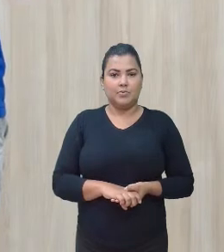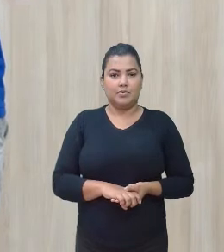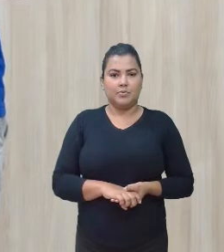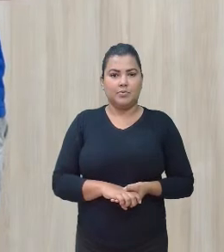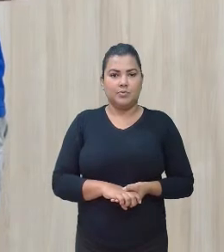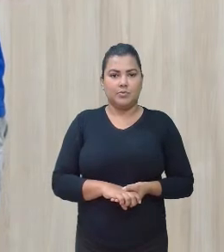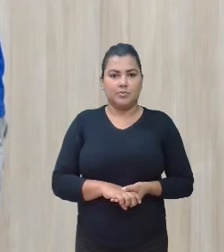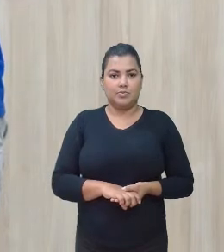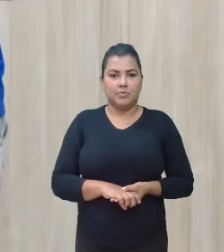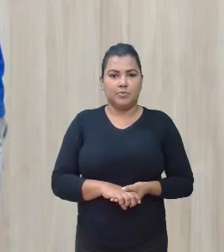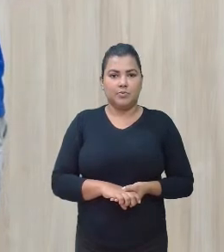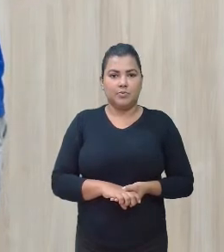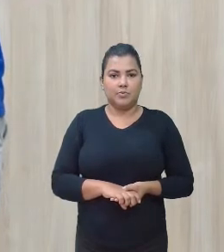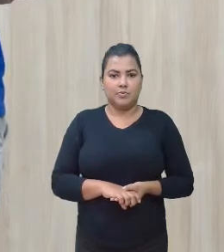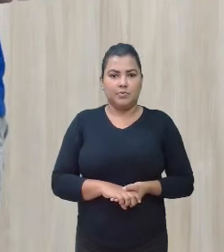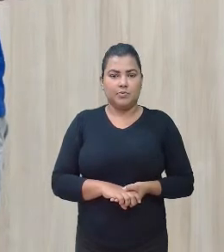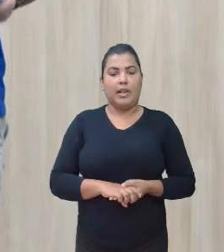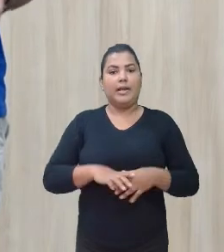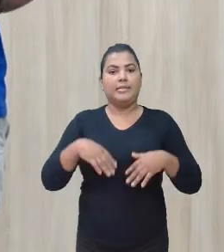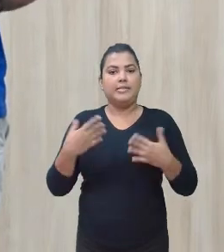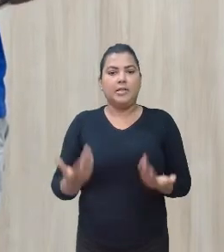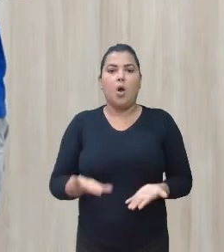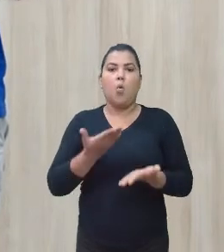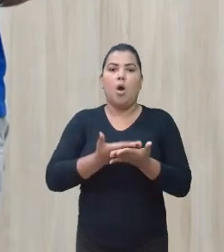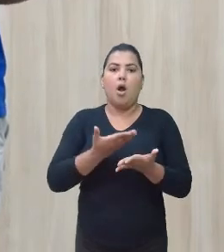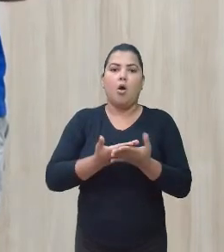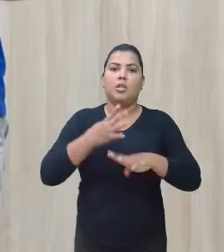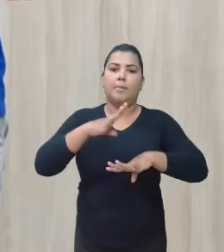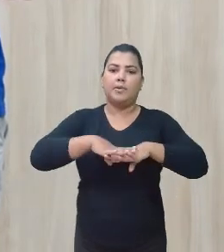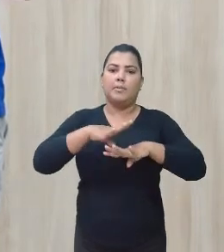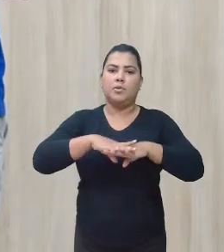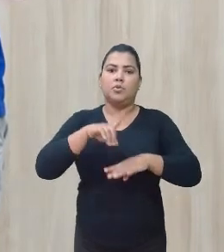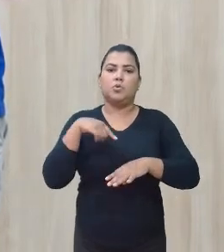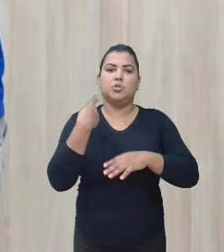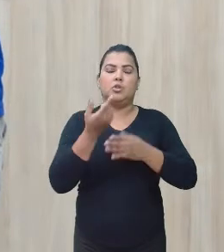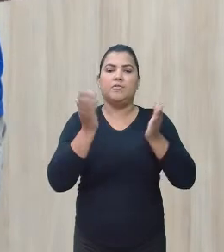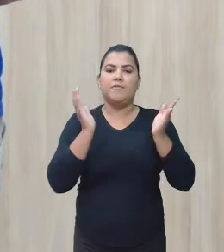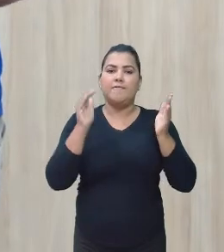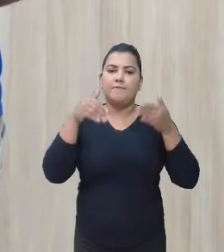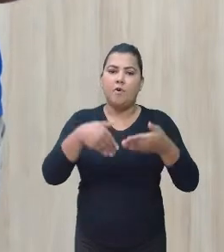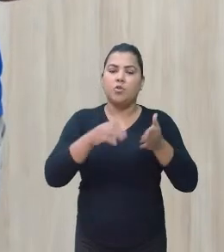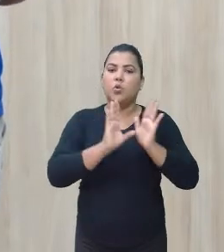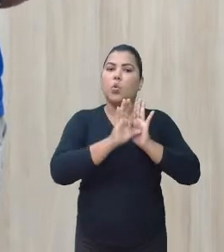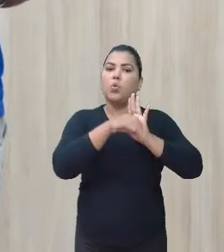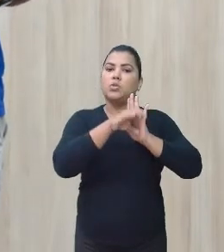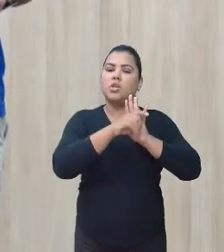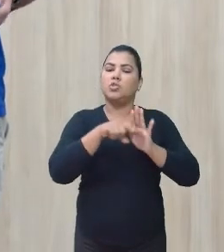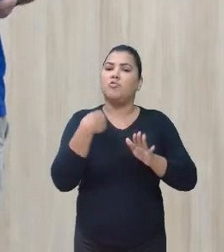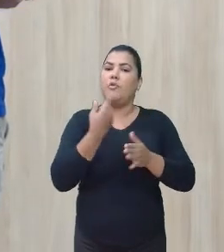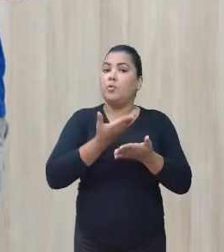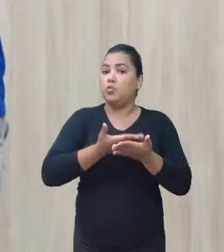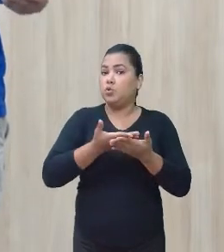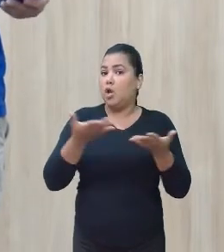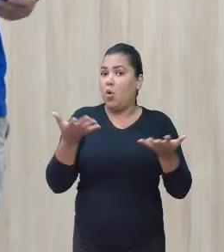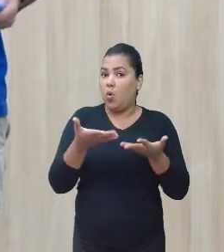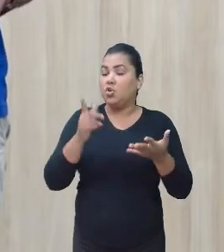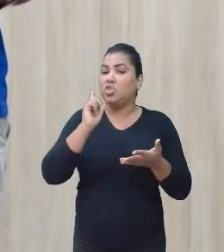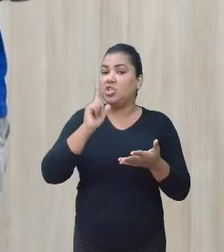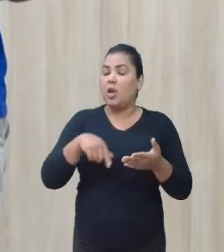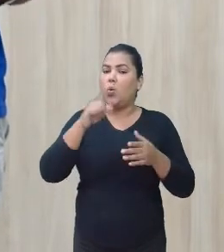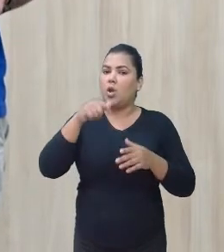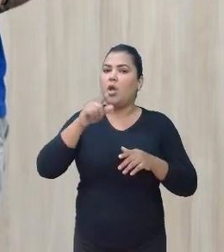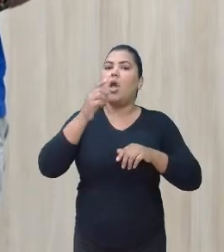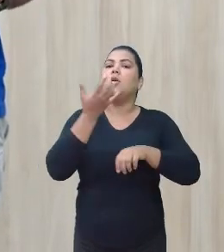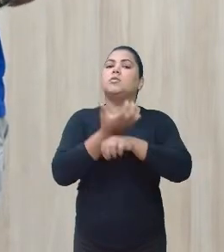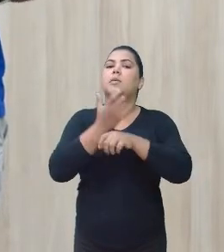ênfase maior aos conceitos, né? Então, os conceitos que nós vamos trabalhar na aula de hoje, que é uma aula de geometria, então a